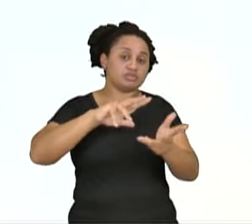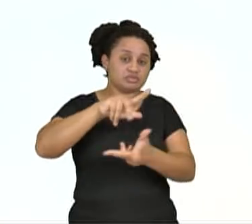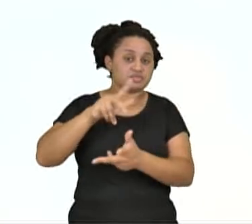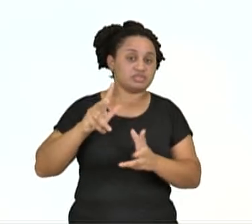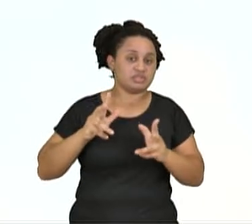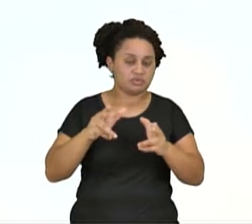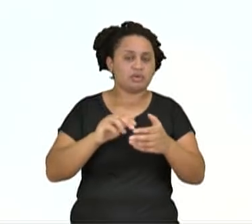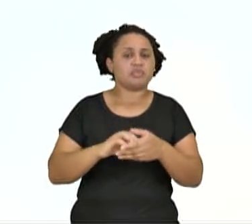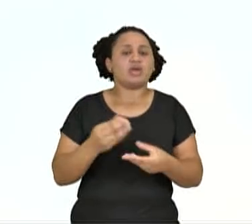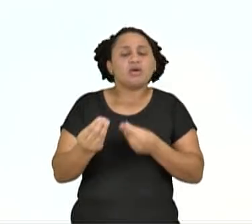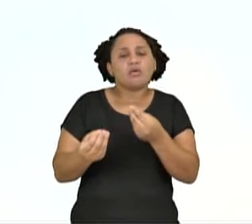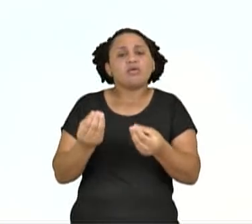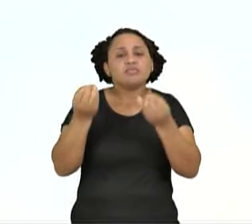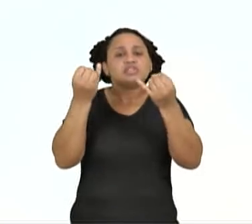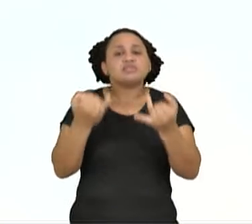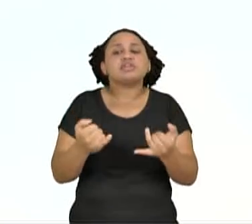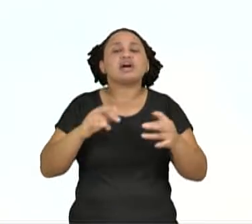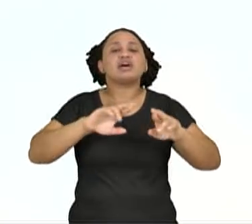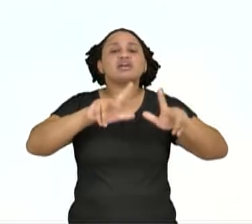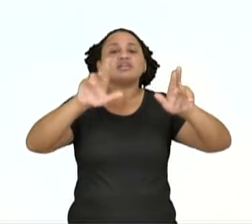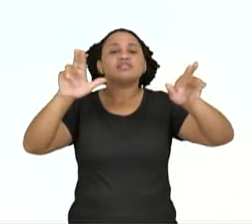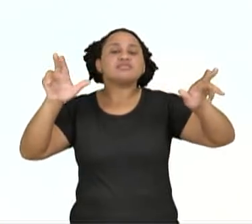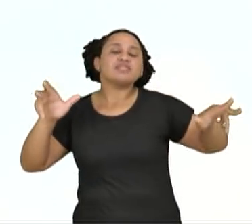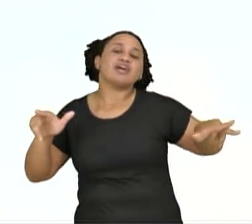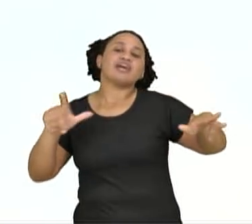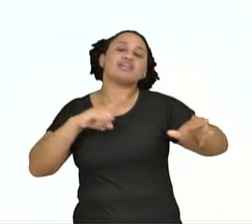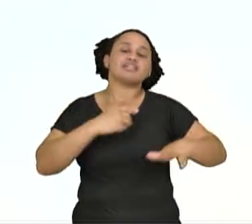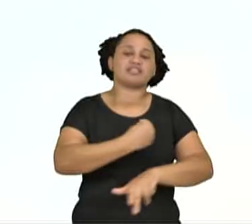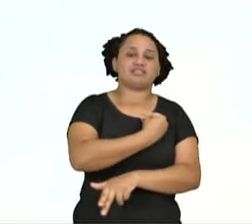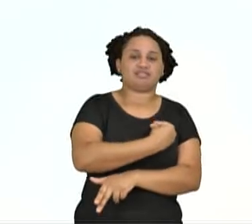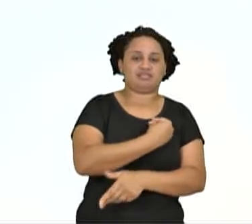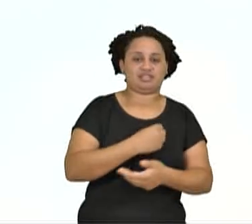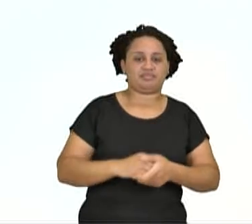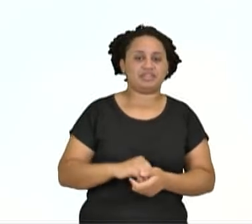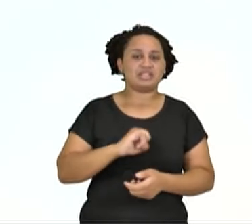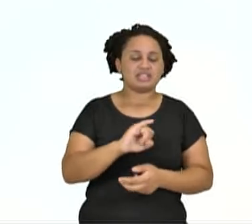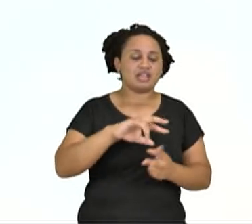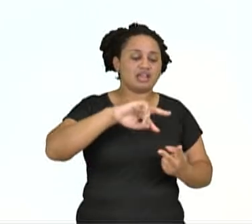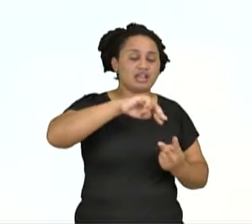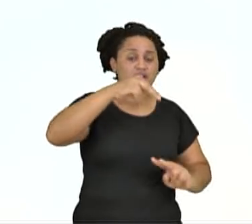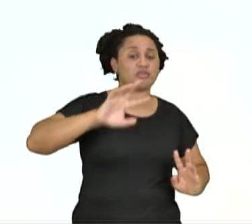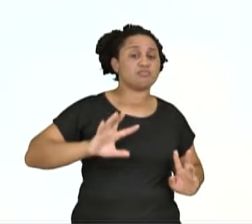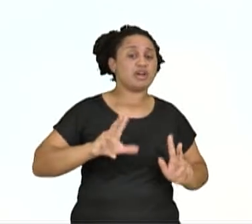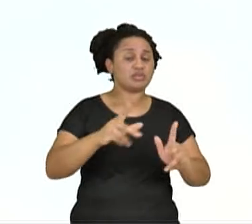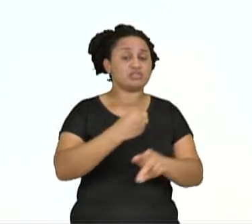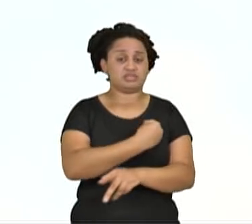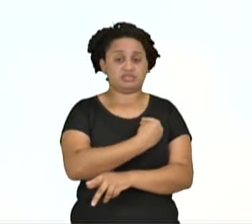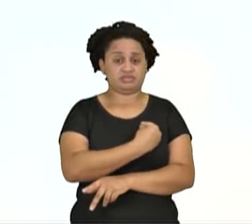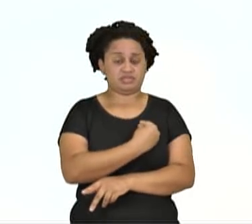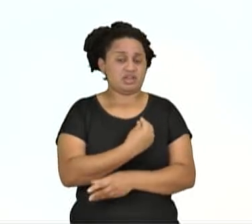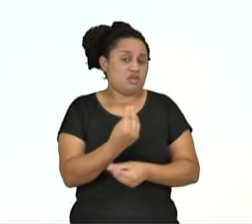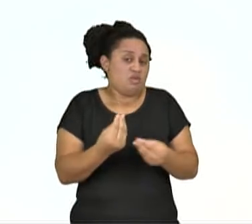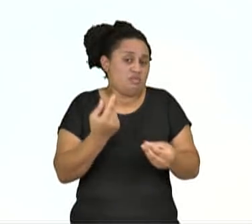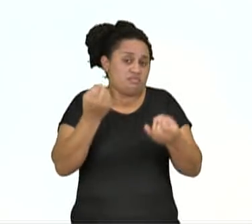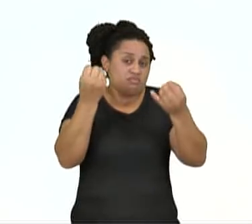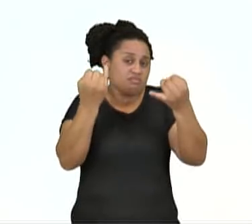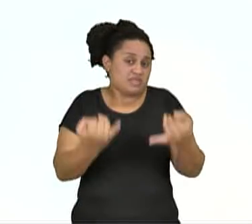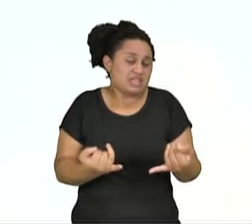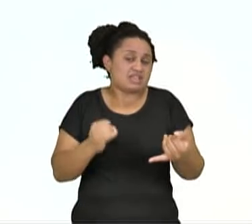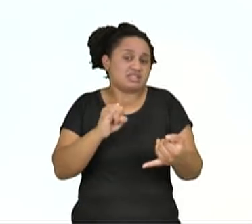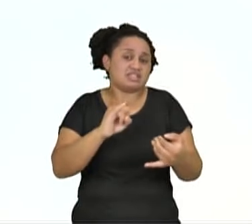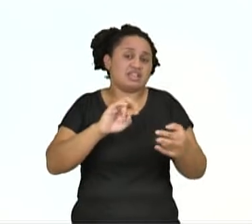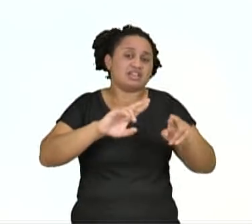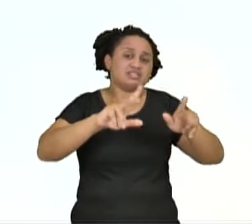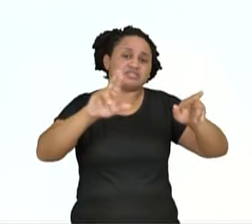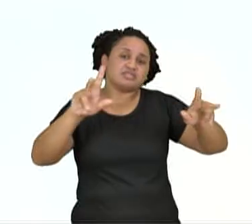explicar a diversidade de organismos? Se o código genético ele funciona igual para todos os seres vivos, como é que a gente explica essa diversidade de seres vivos